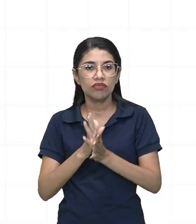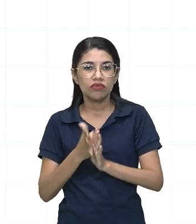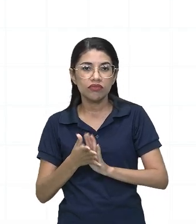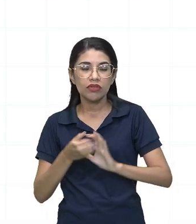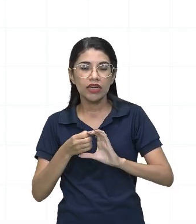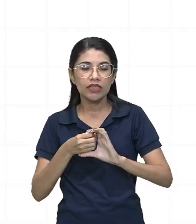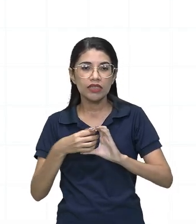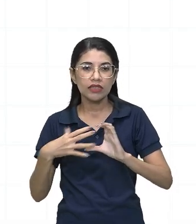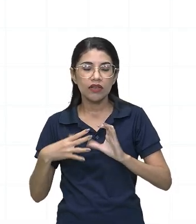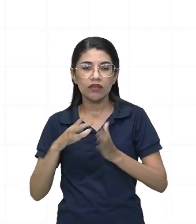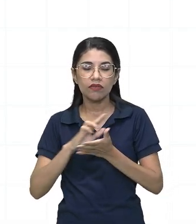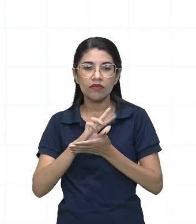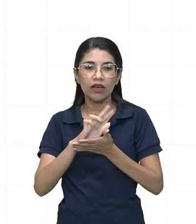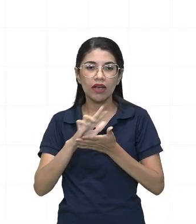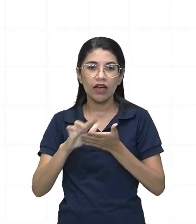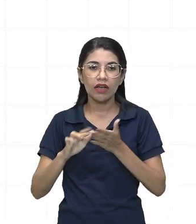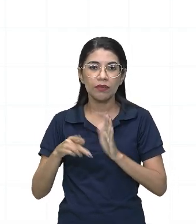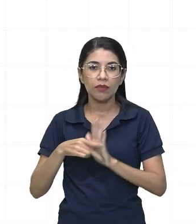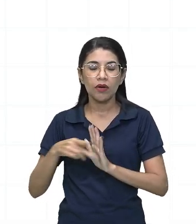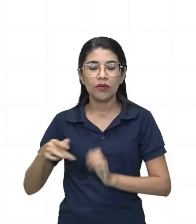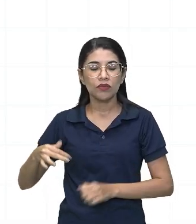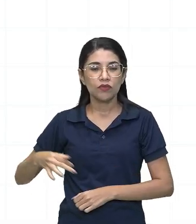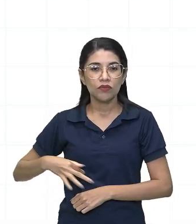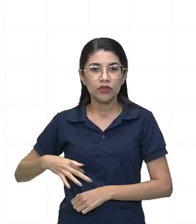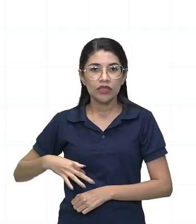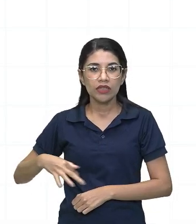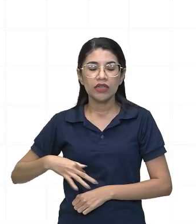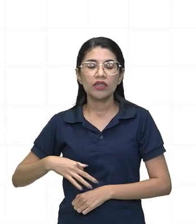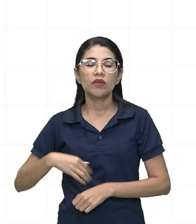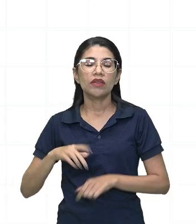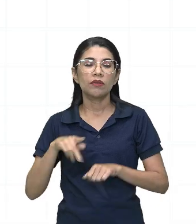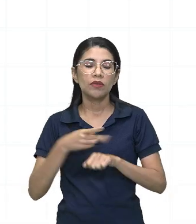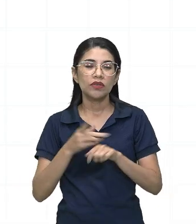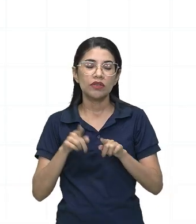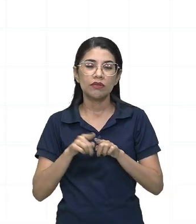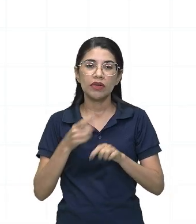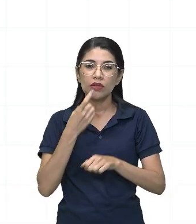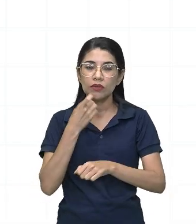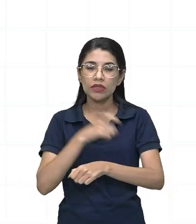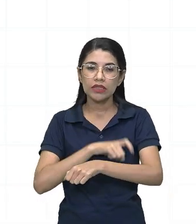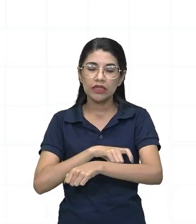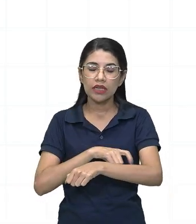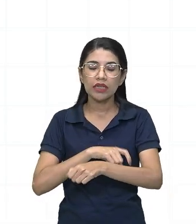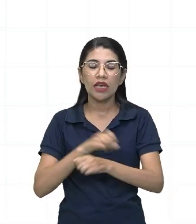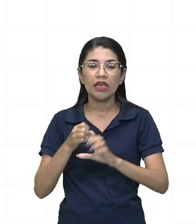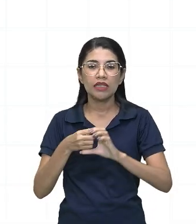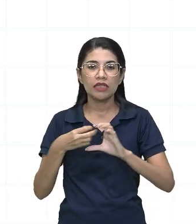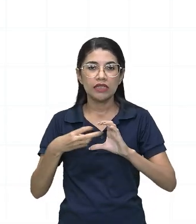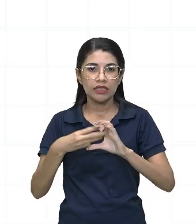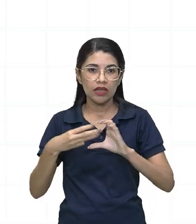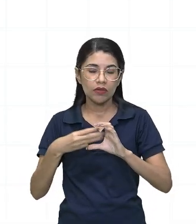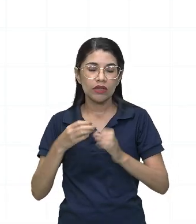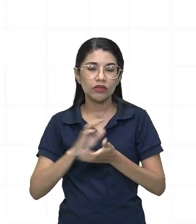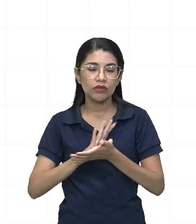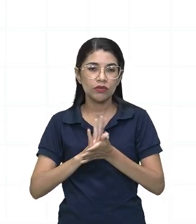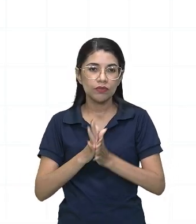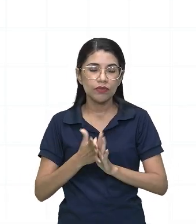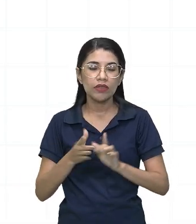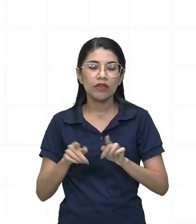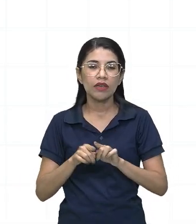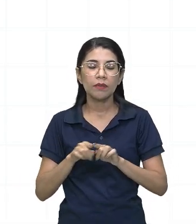vai destruir as células do sangue, que é a hemácia, e é daí que começa a pele amarelada,